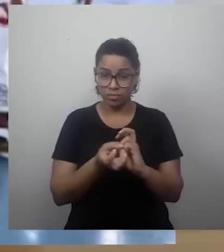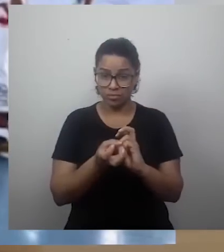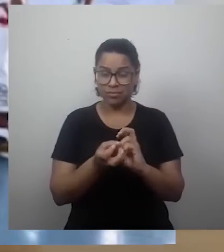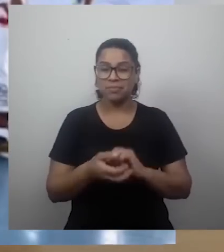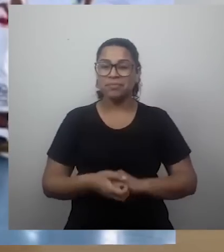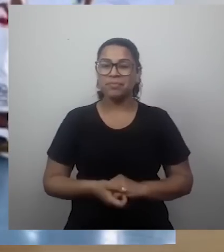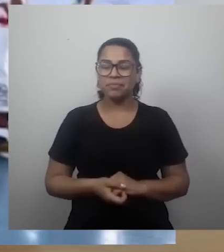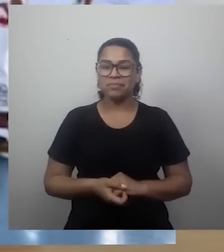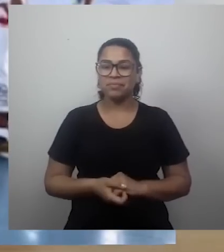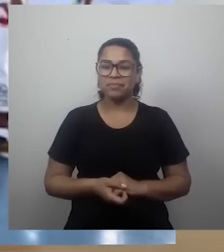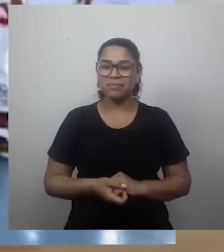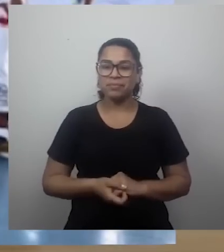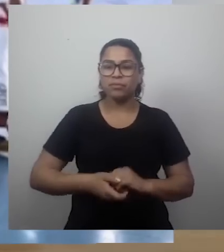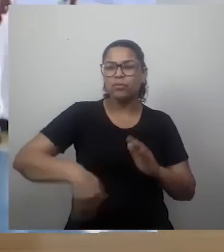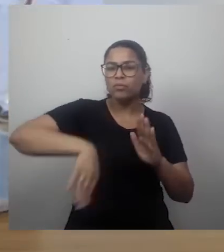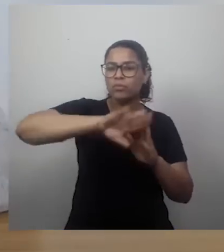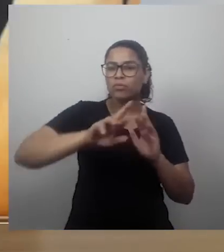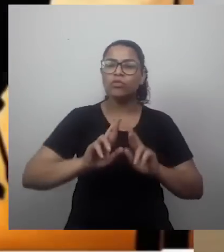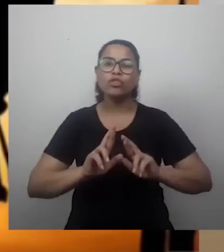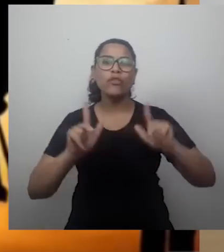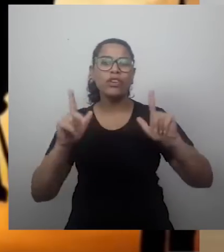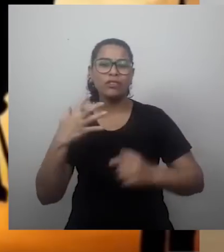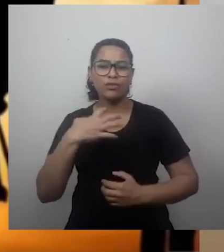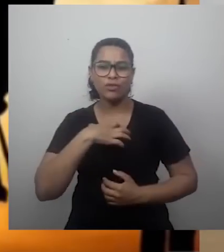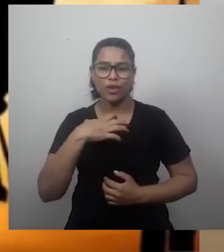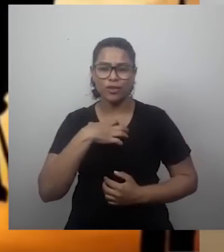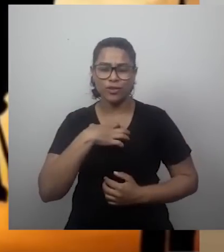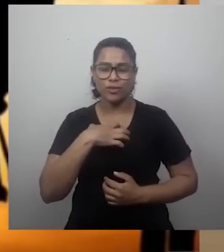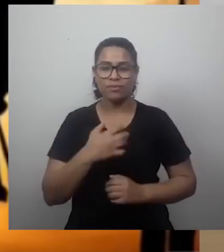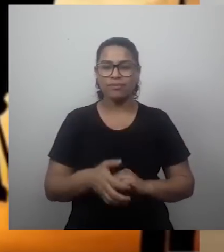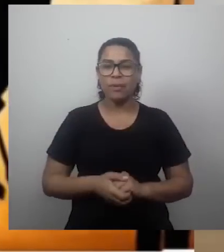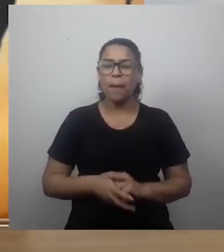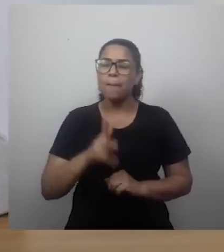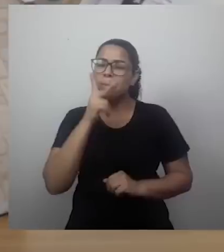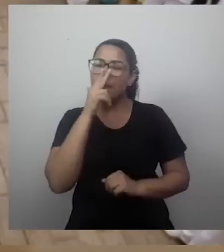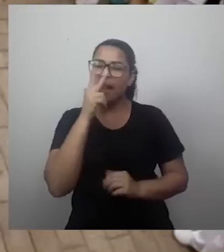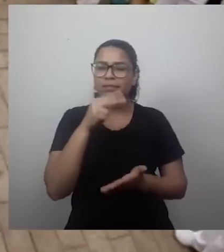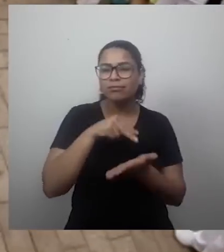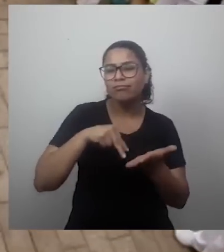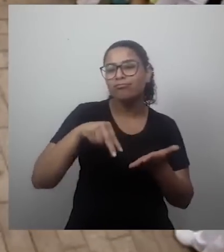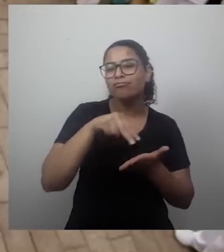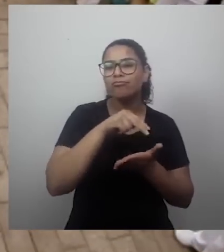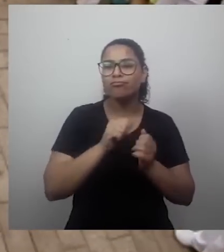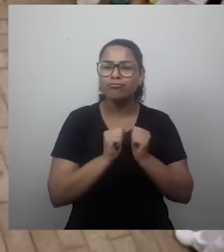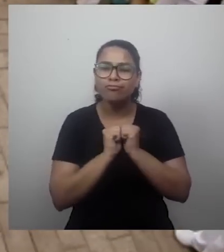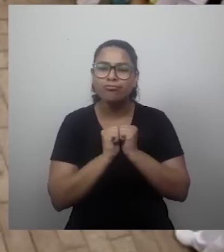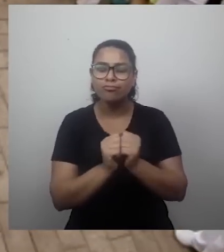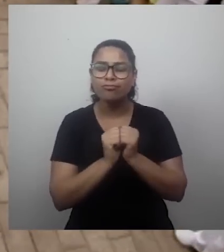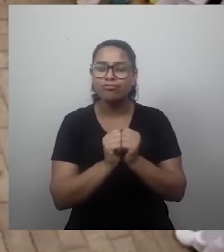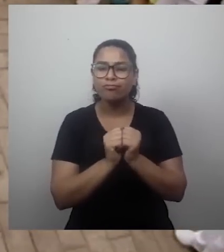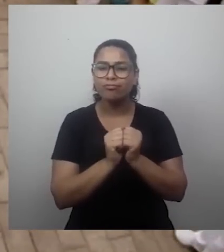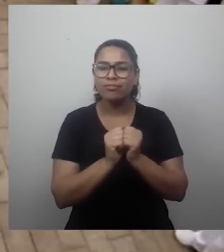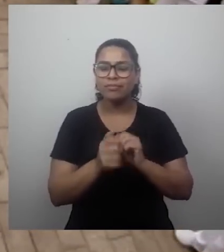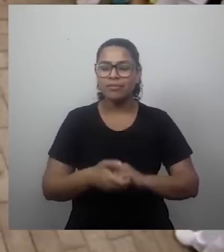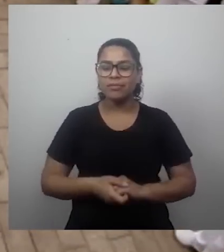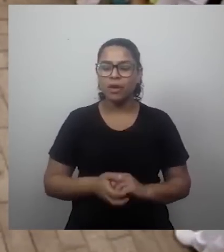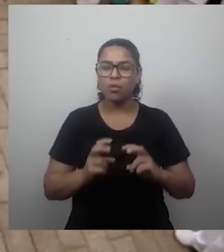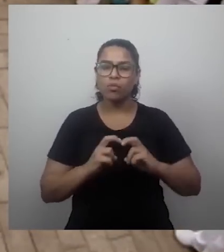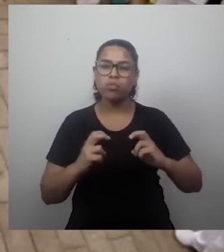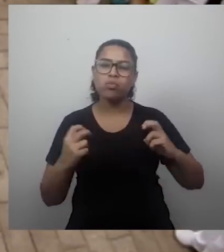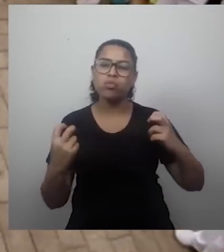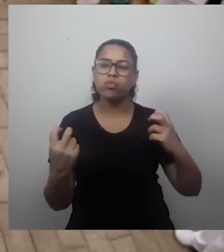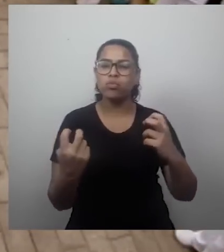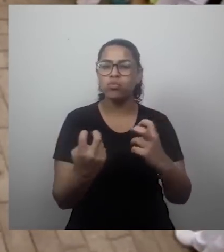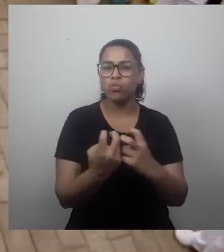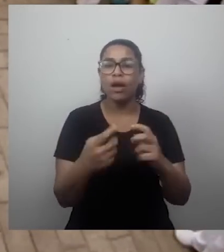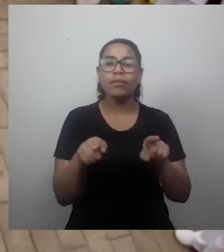são realizados de diferentes maneiras, sendo ela uma luta disfarçada de dança, é acompanhada por uma roda